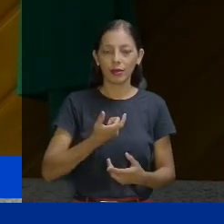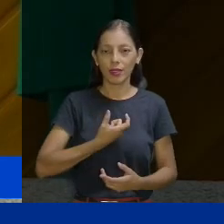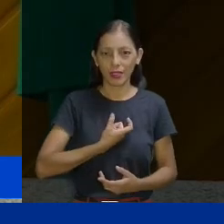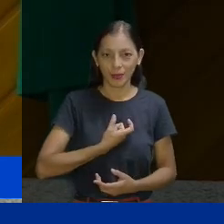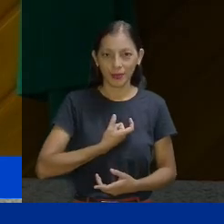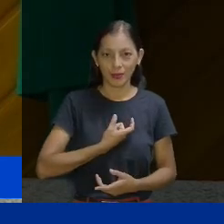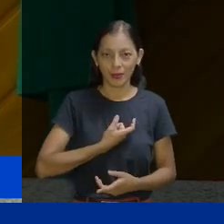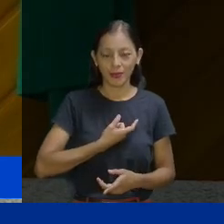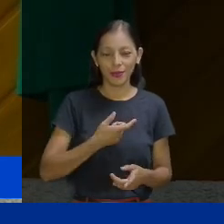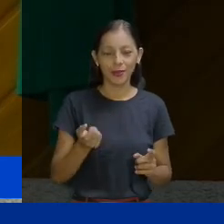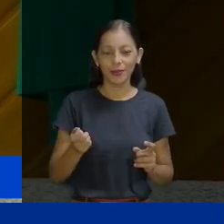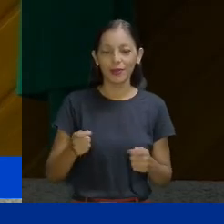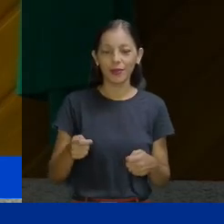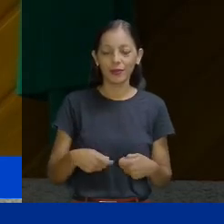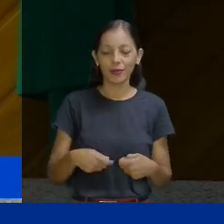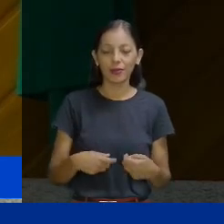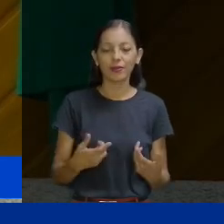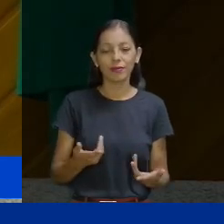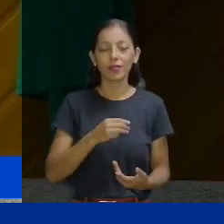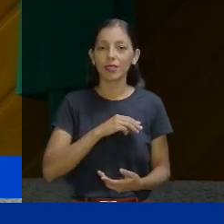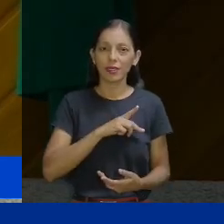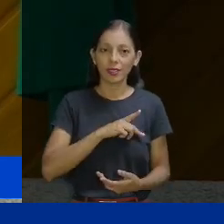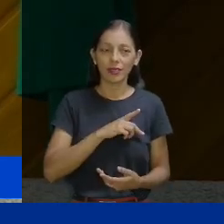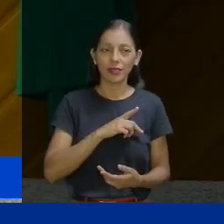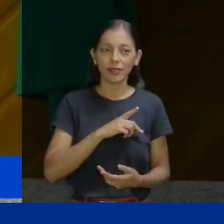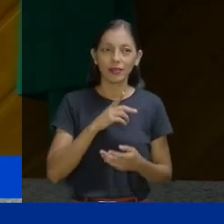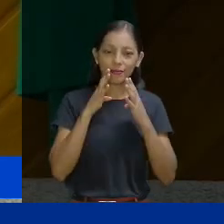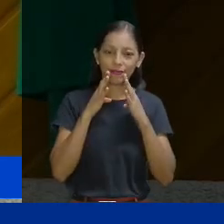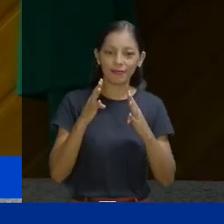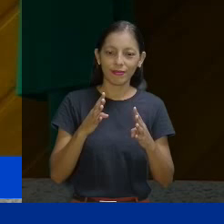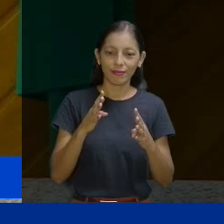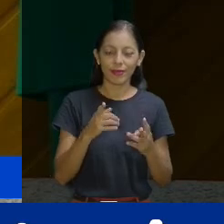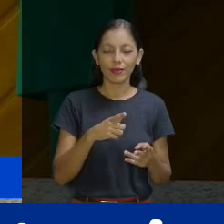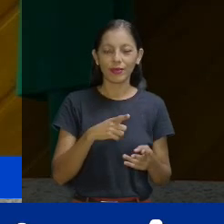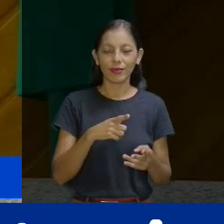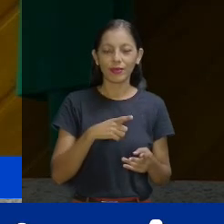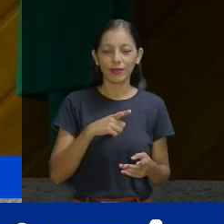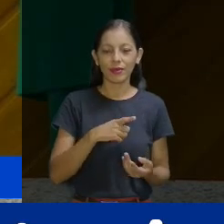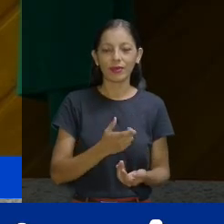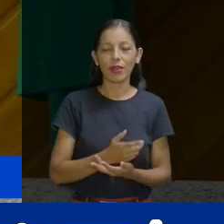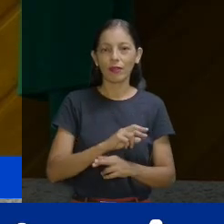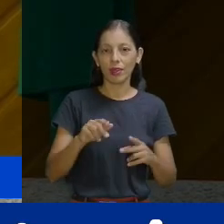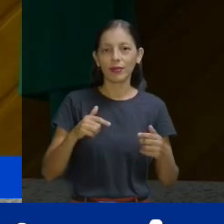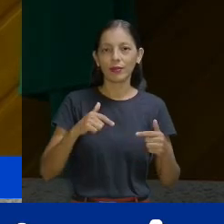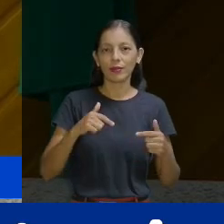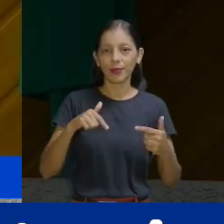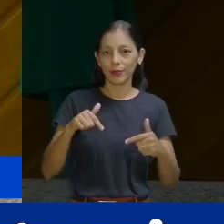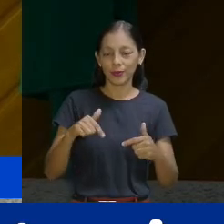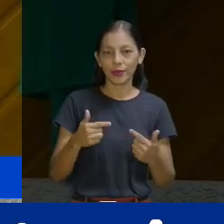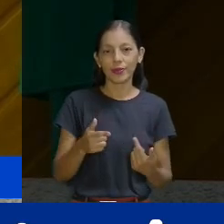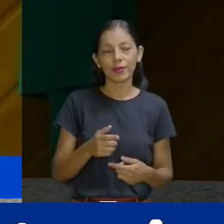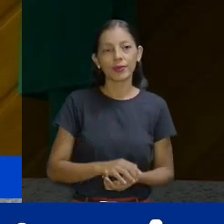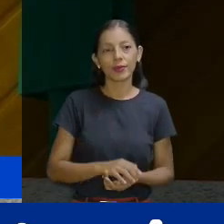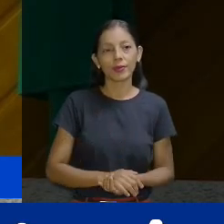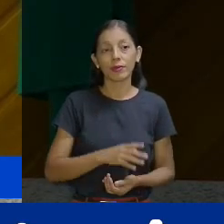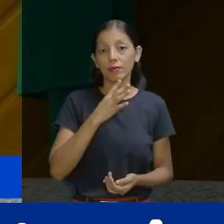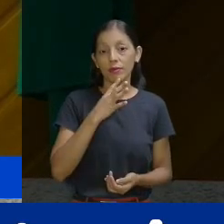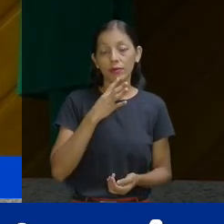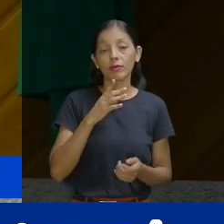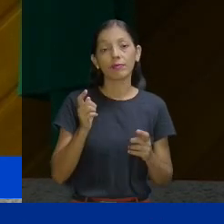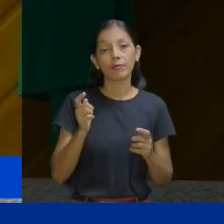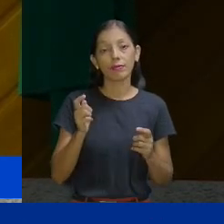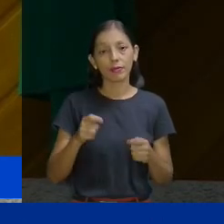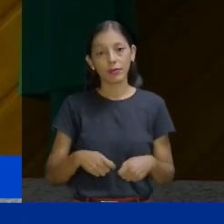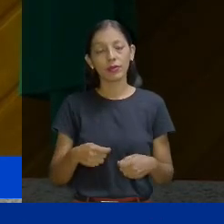fica muito... Estamos muito atentos a todas essas ocasiões em que devemos dar esse reconhecimento,